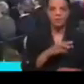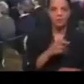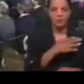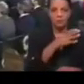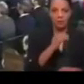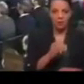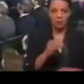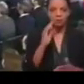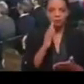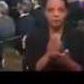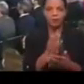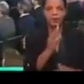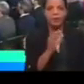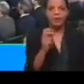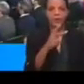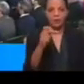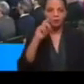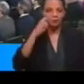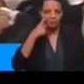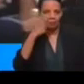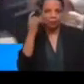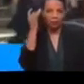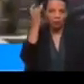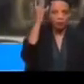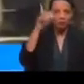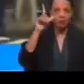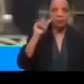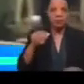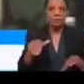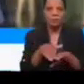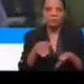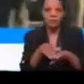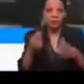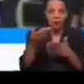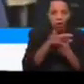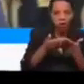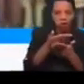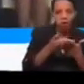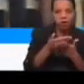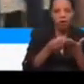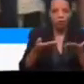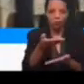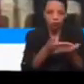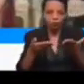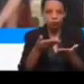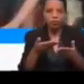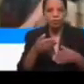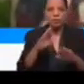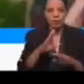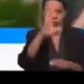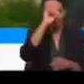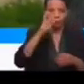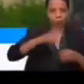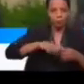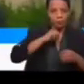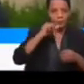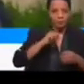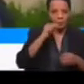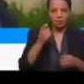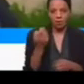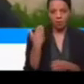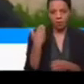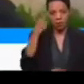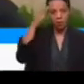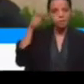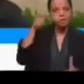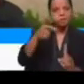Ferreira é suspeito de corrupção e participação económica em negócio, quando ainda não era governante. É o mais recente